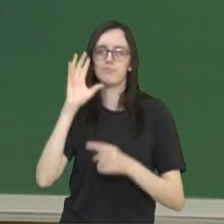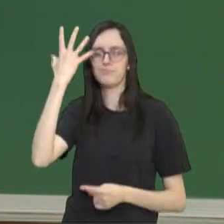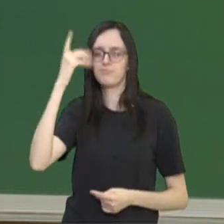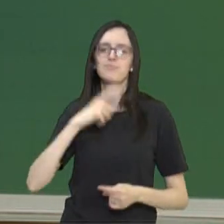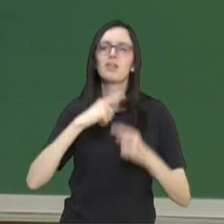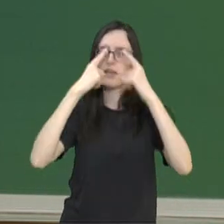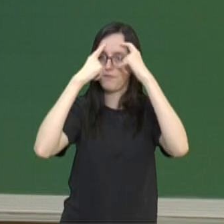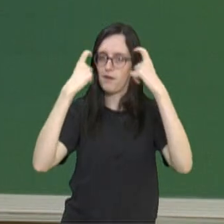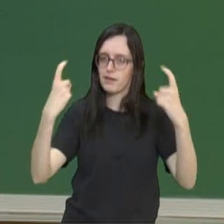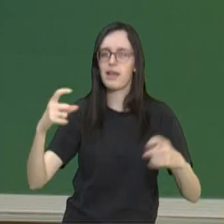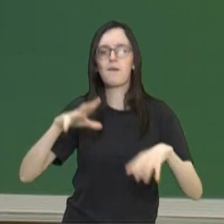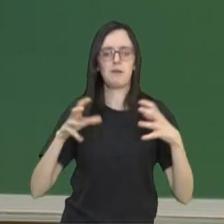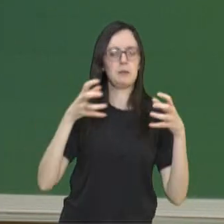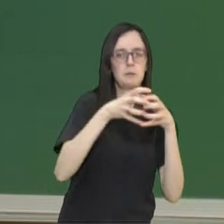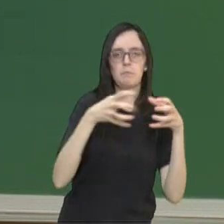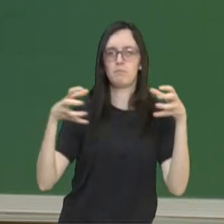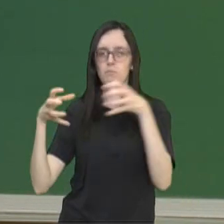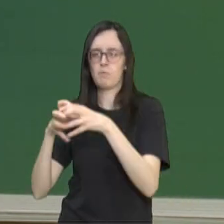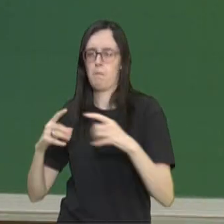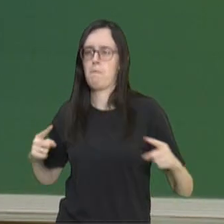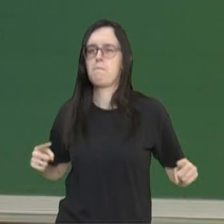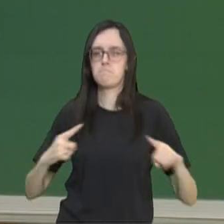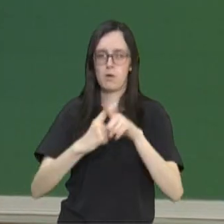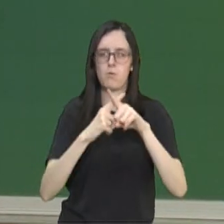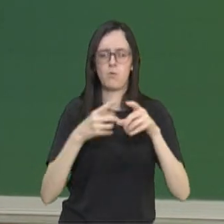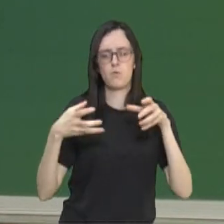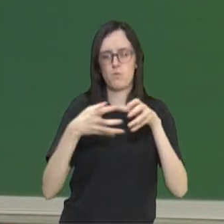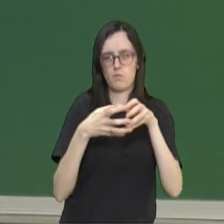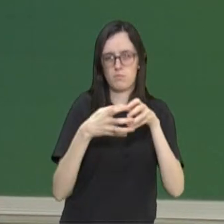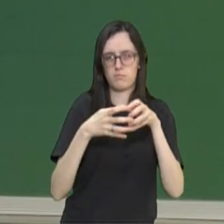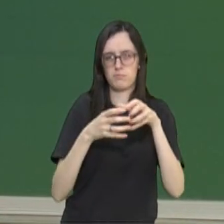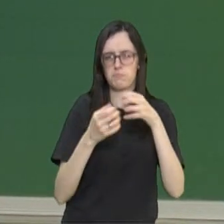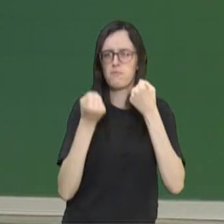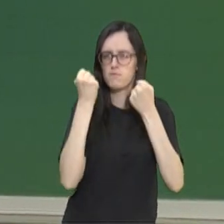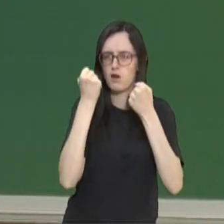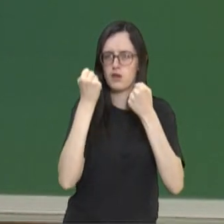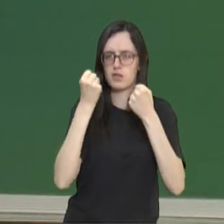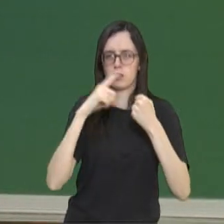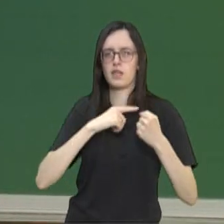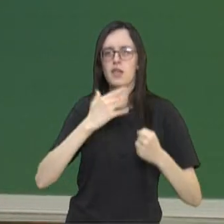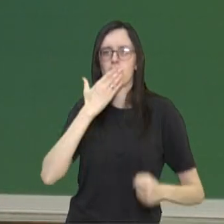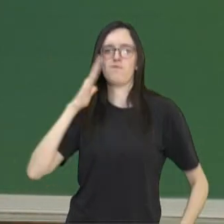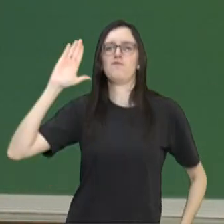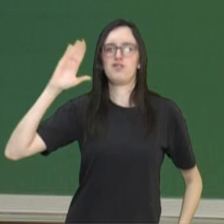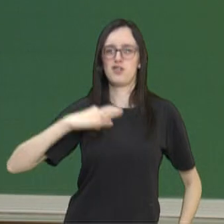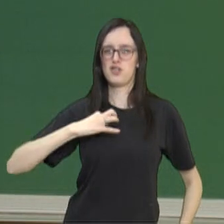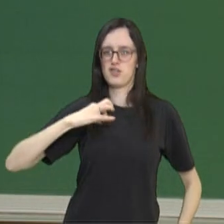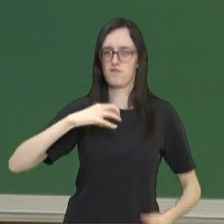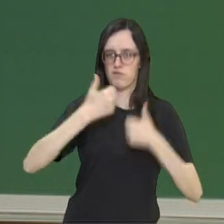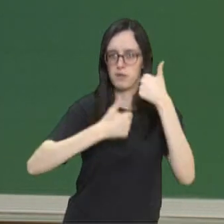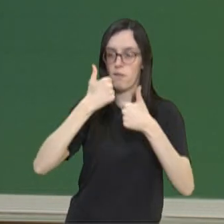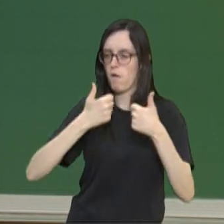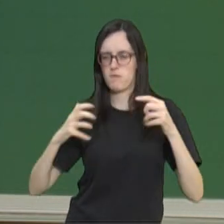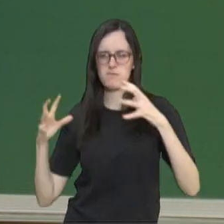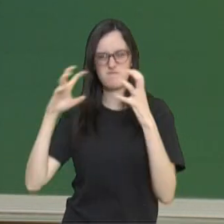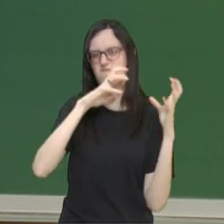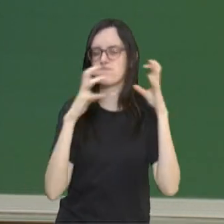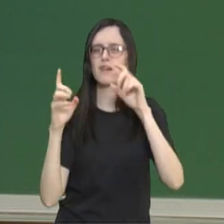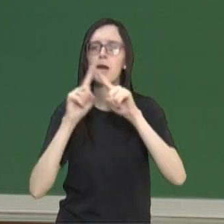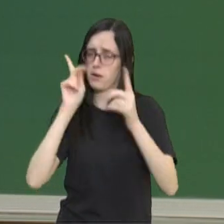como foi evoluindo, hoje a gente se reúne para curtir, para se divertir, para torcer pelo seu time do coração. Embora